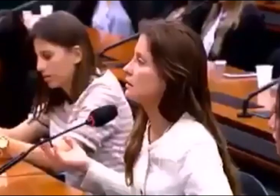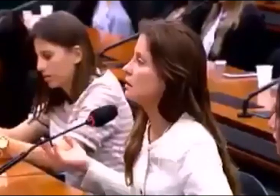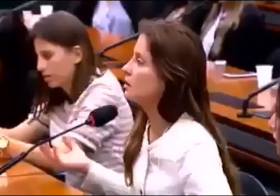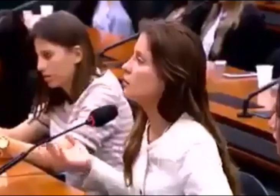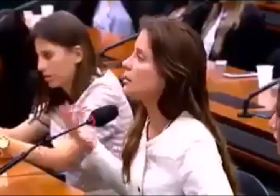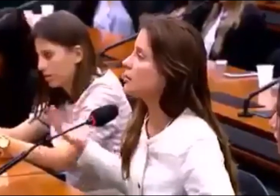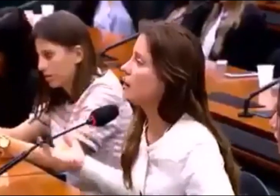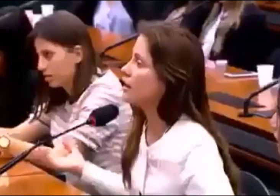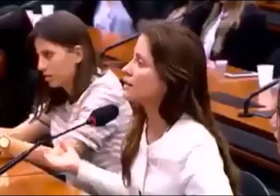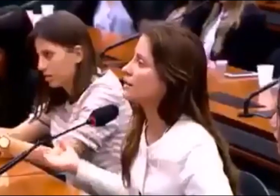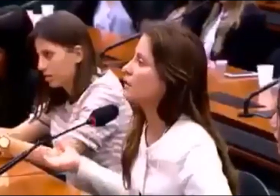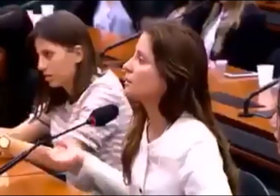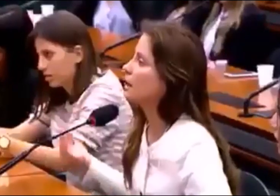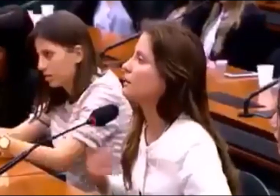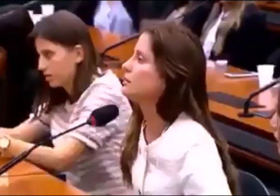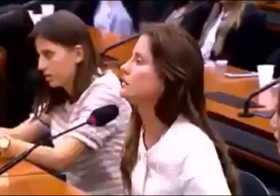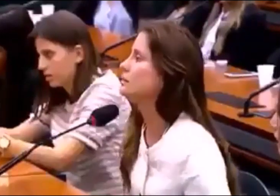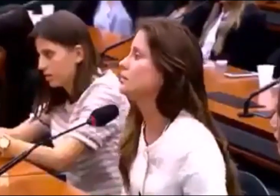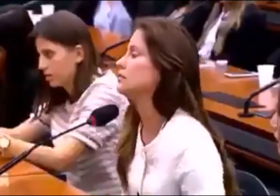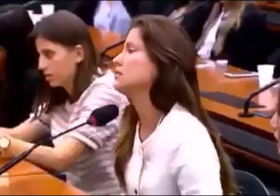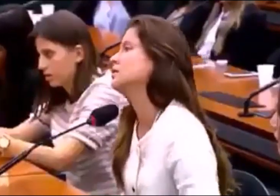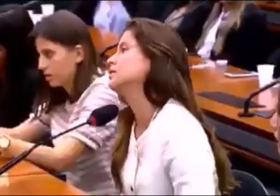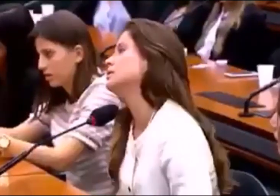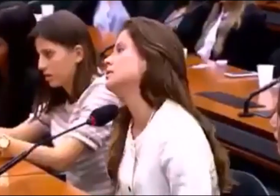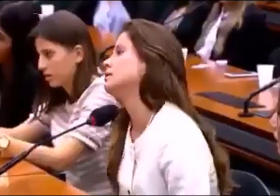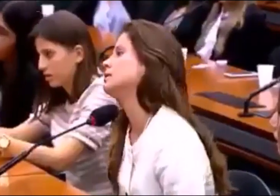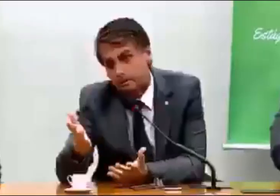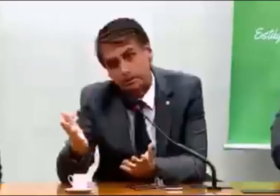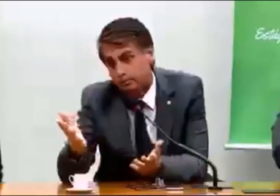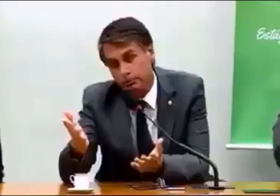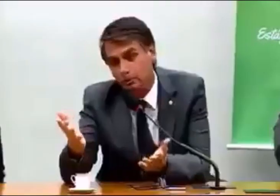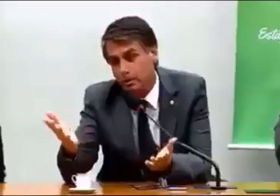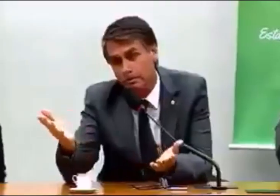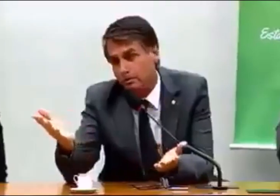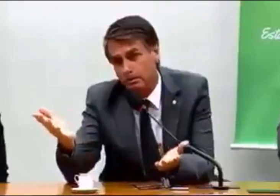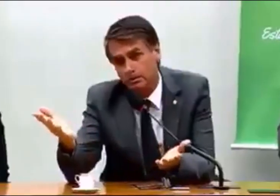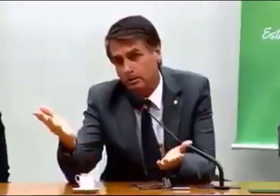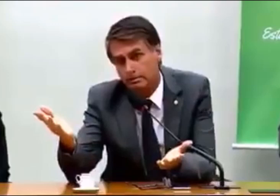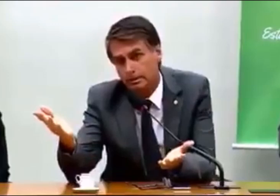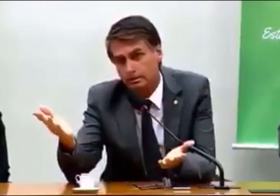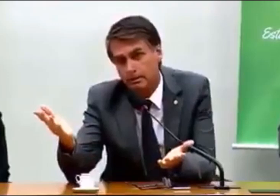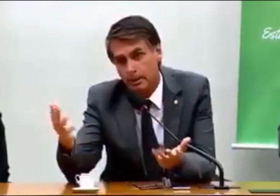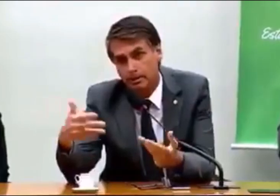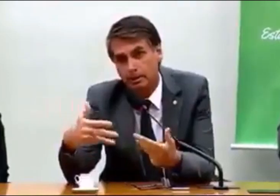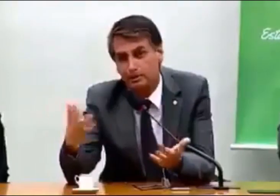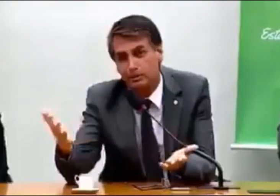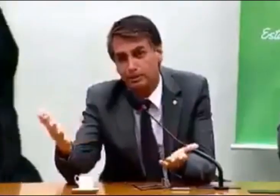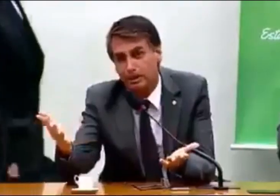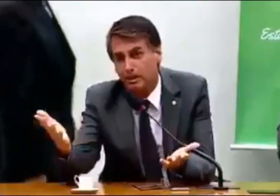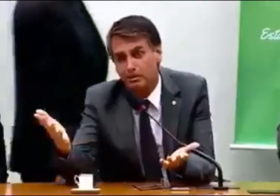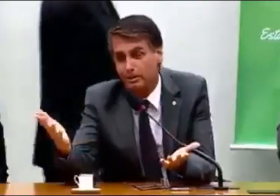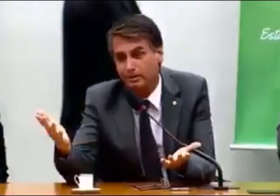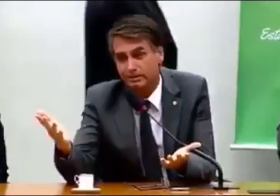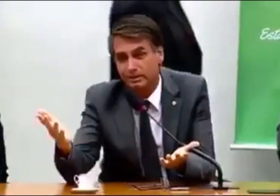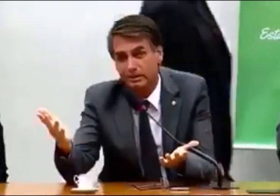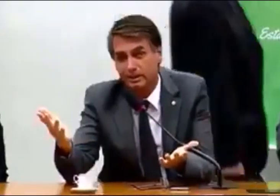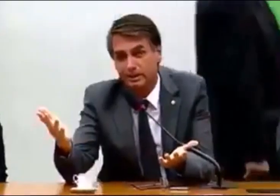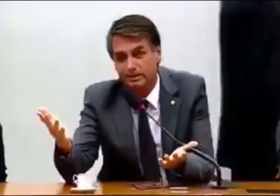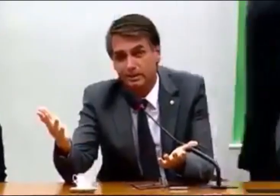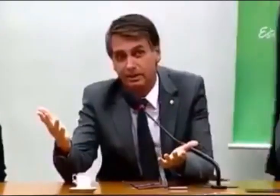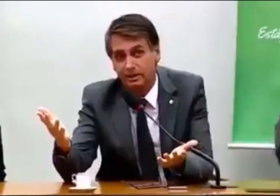viúvas? O que foi isso, deputado? Para mim, estou tomando conhecimento agora disso aí. É mais uma que estão botando na minha